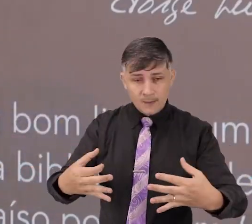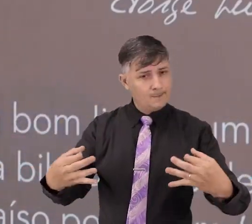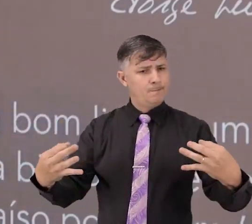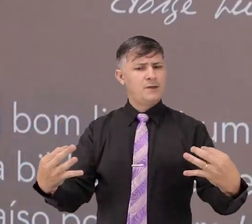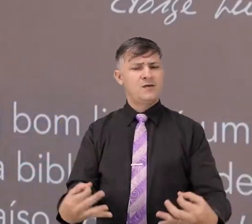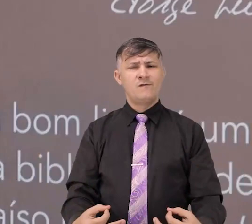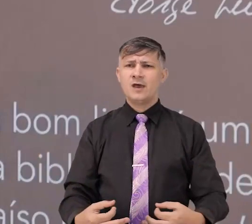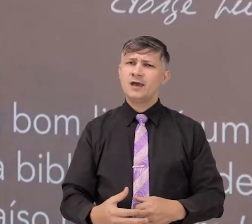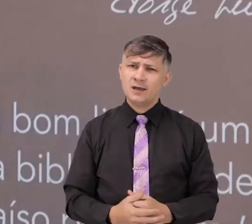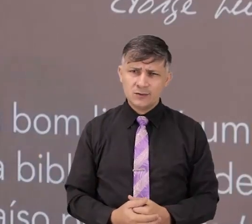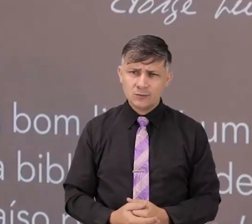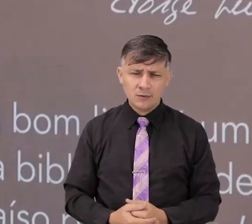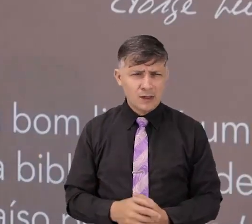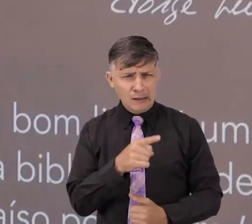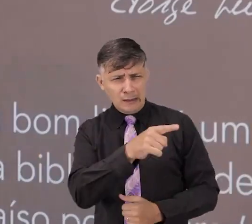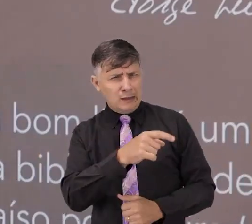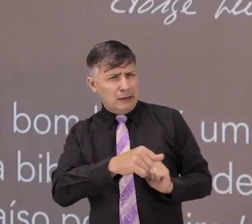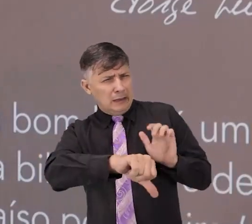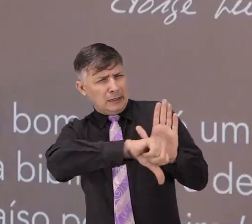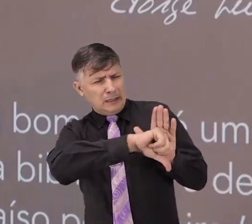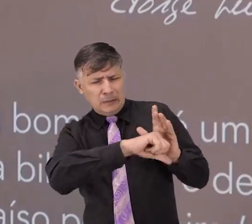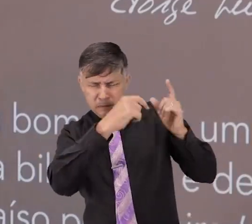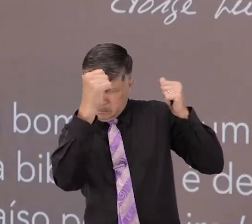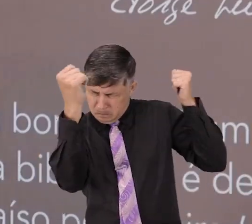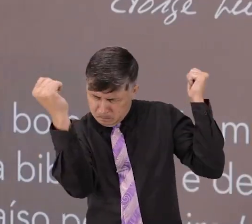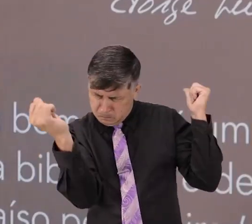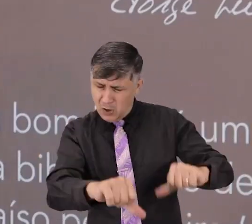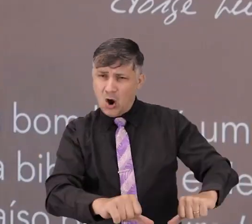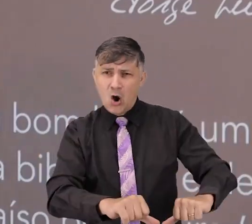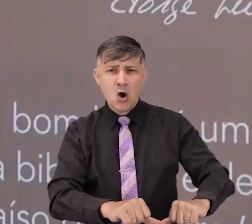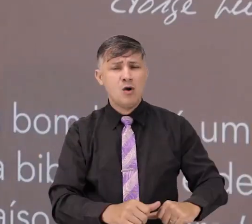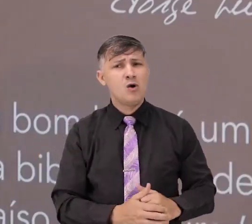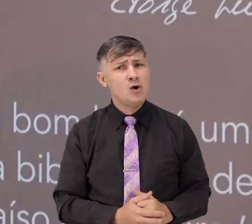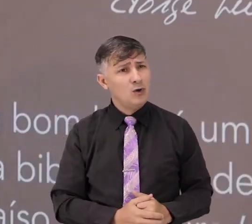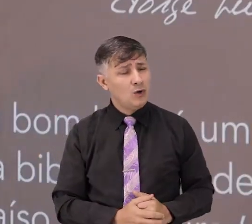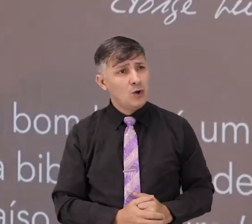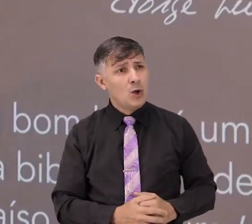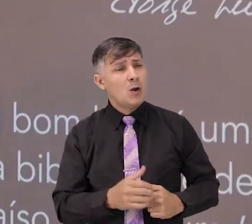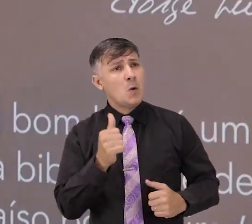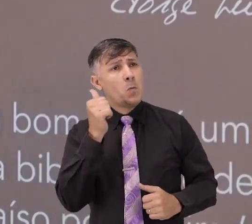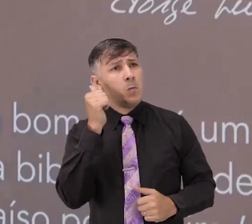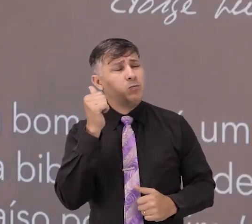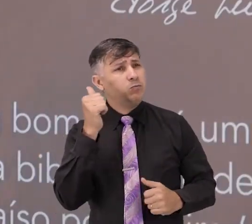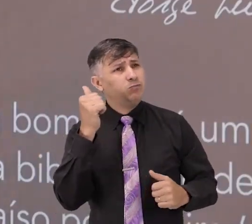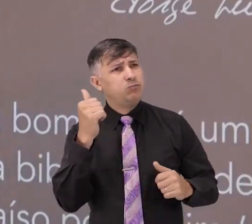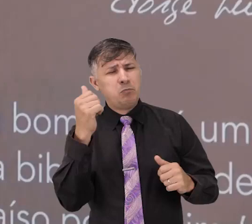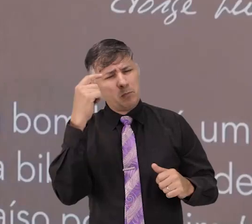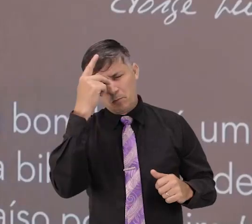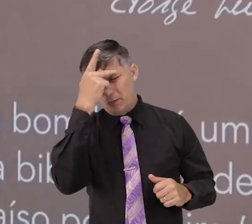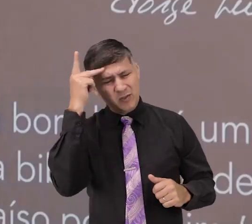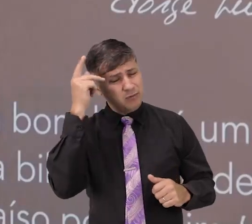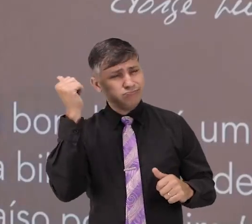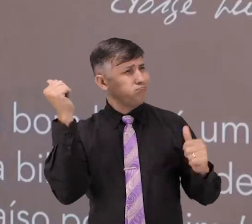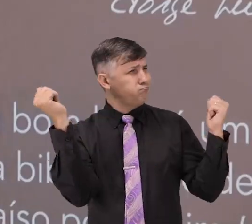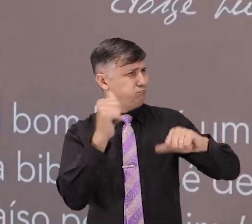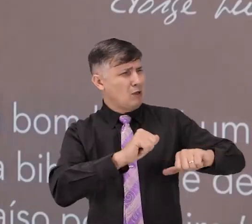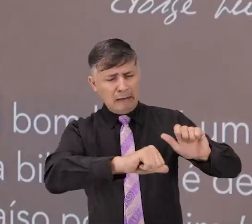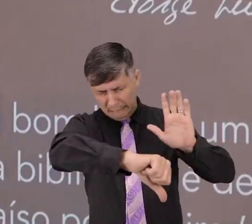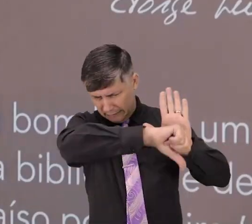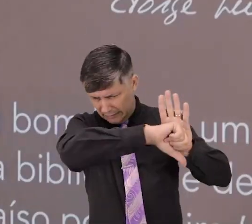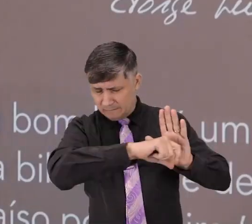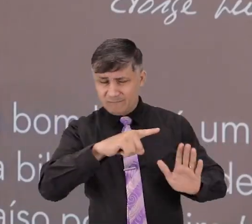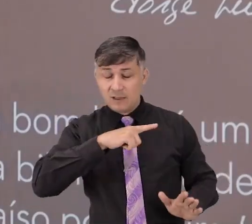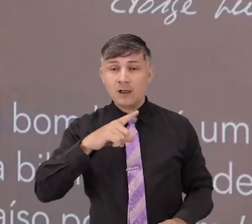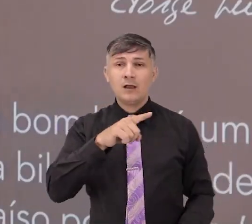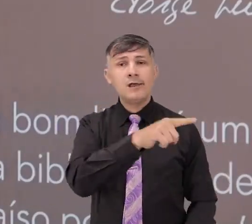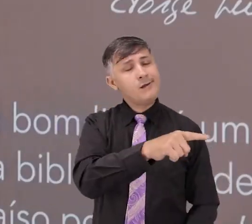O pior dos criminosos, a pior das criminosas, merece e tem direito